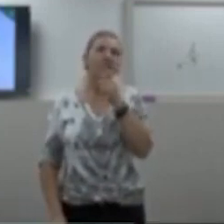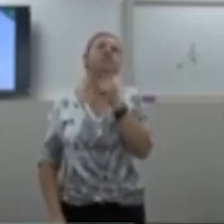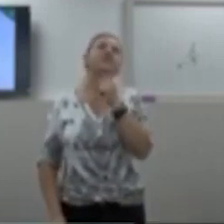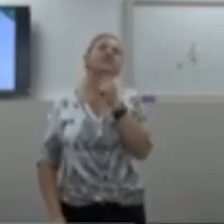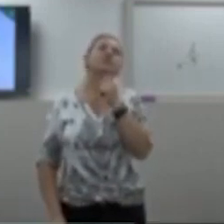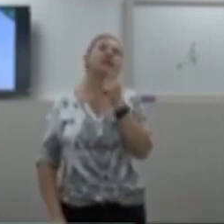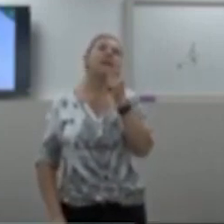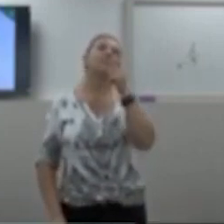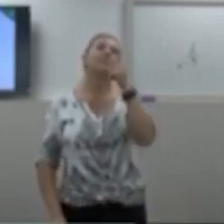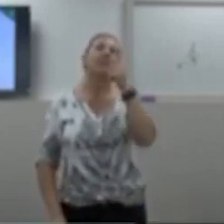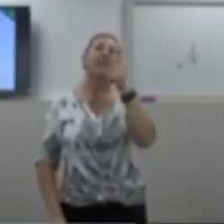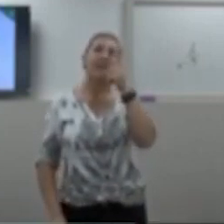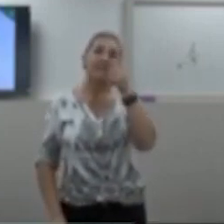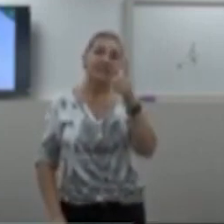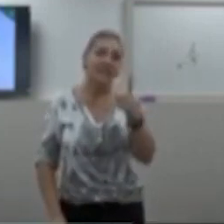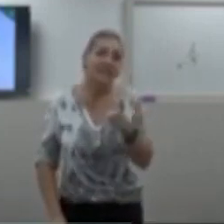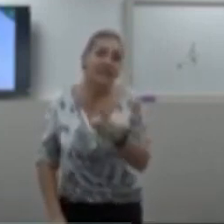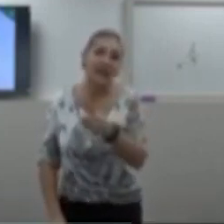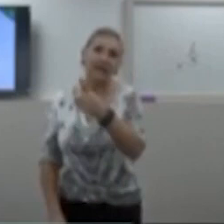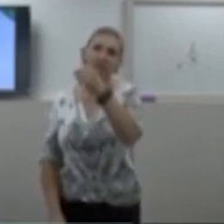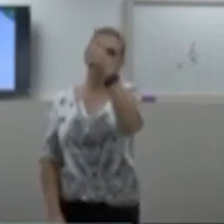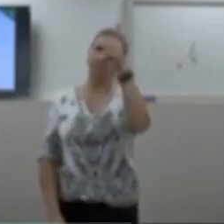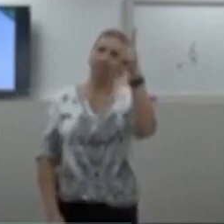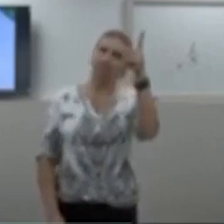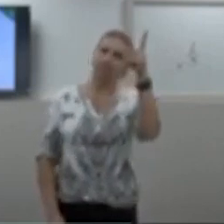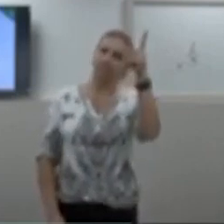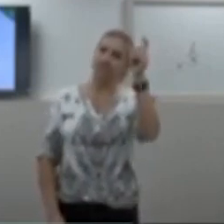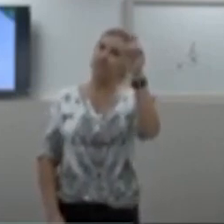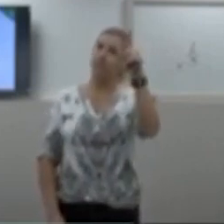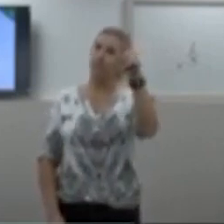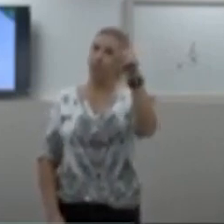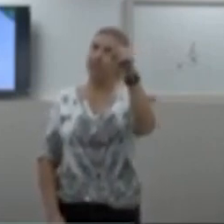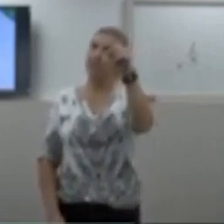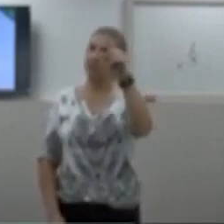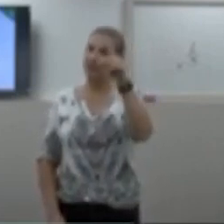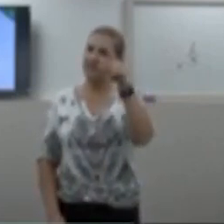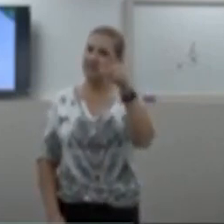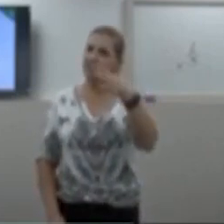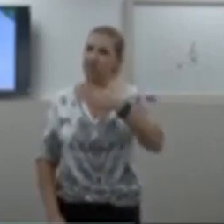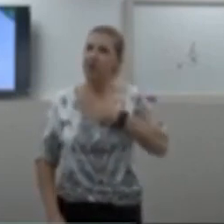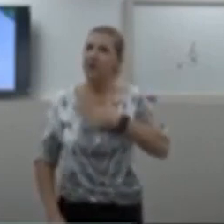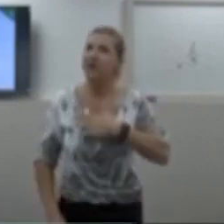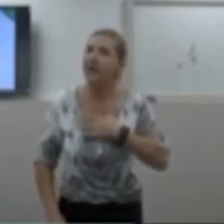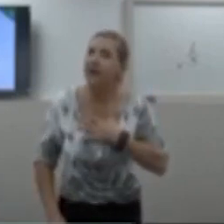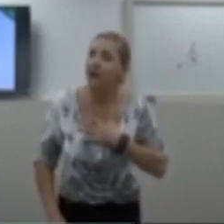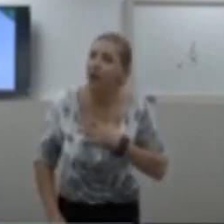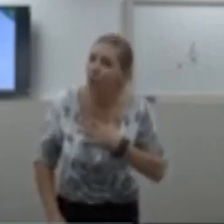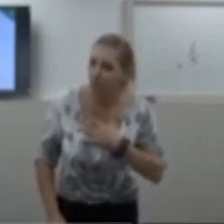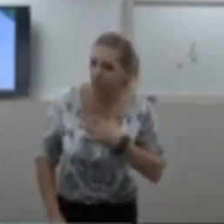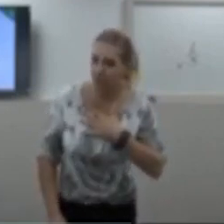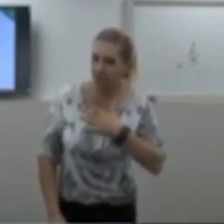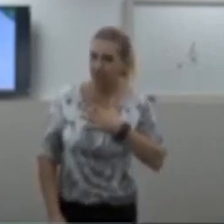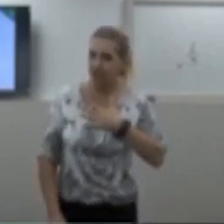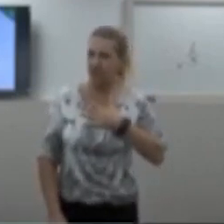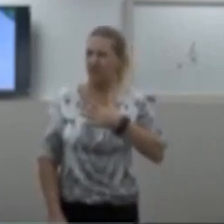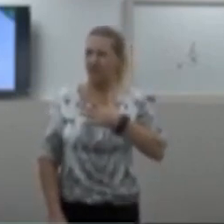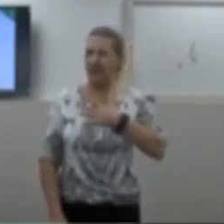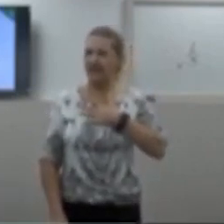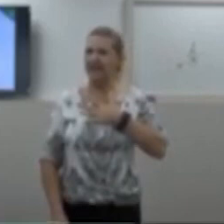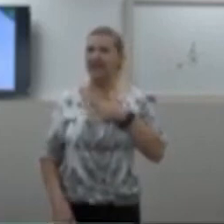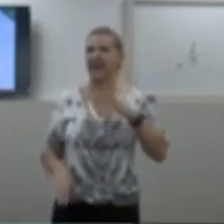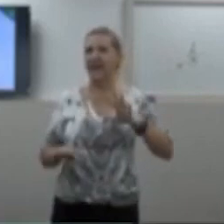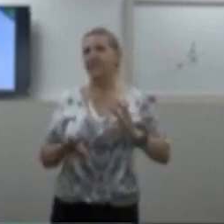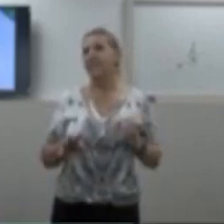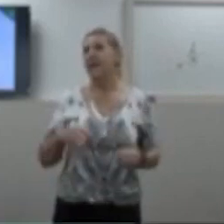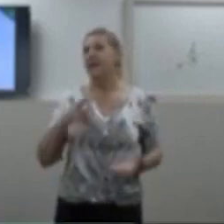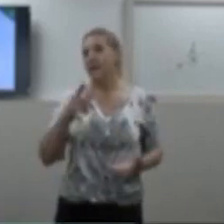perguntinha e você vai estudar. Leia essa receita de bolo de pão caseiro que eu coloquei, não